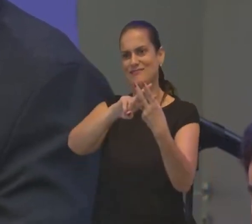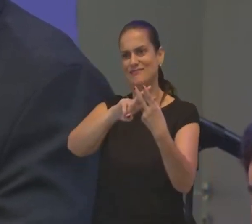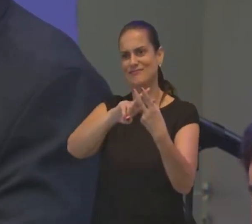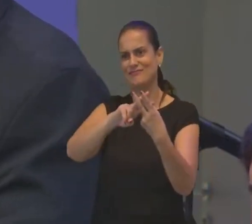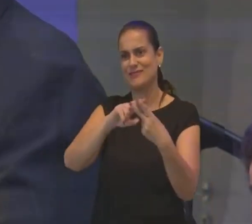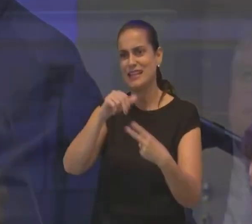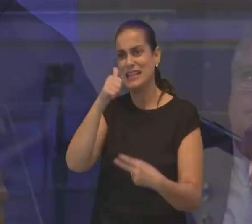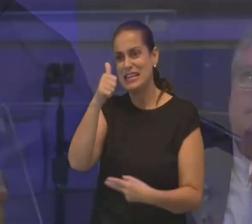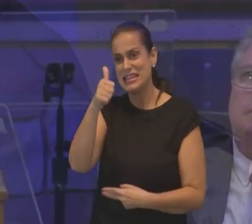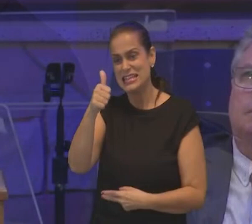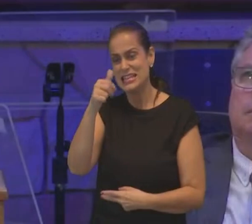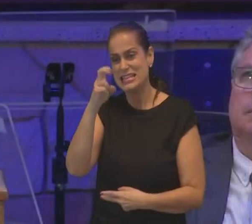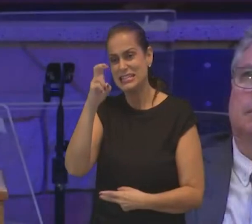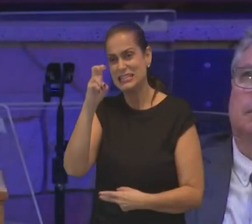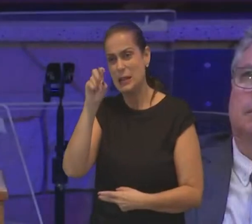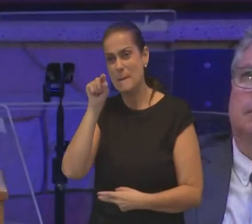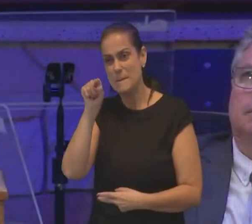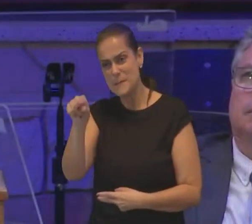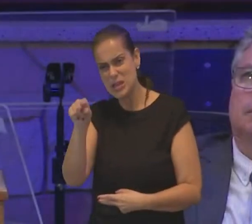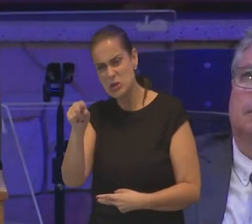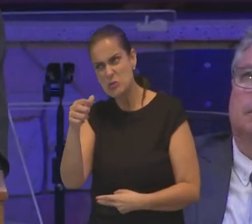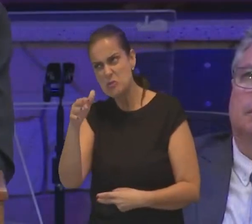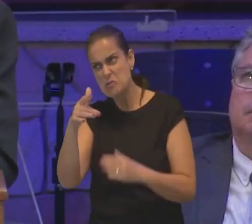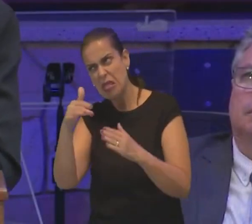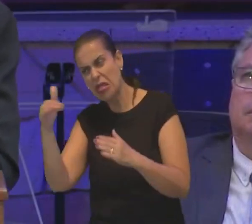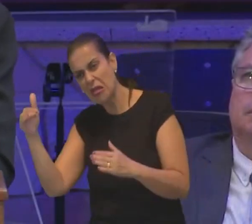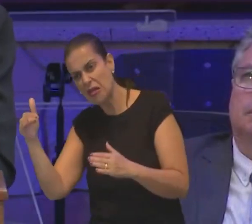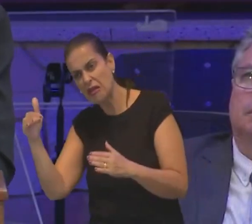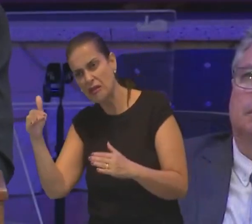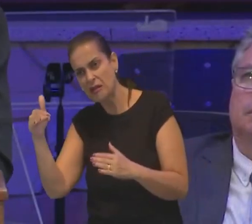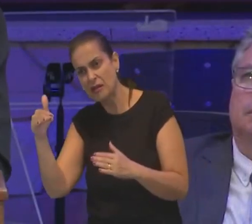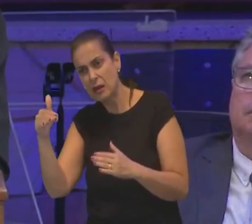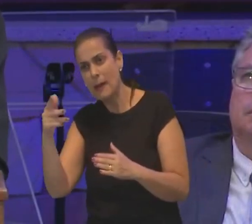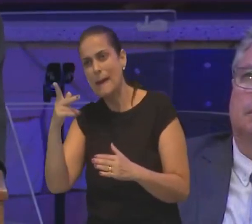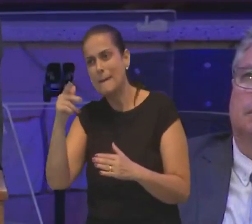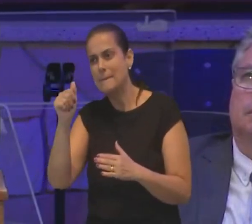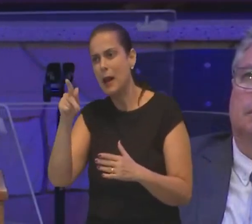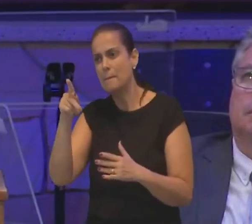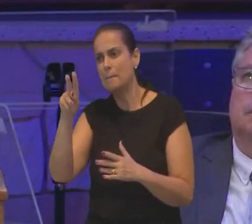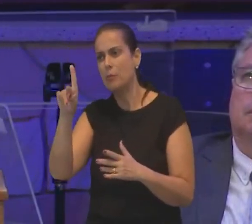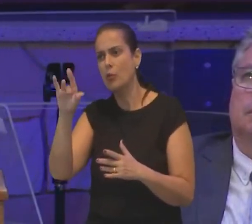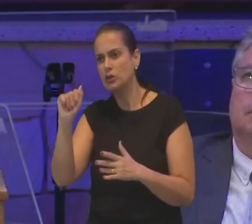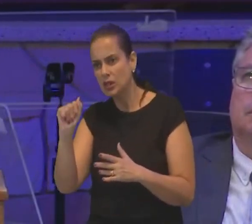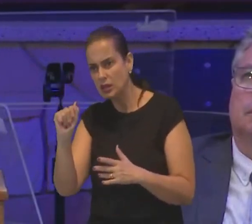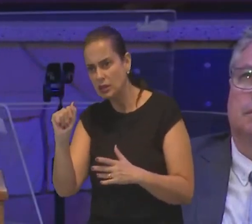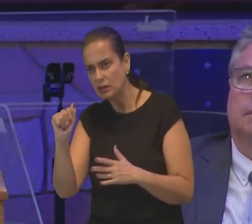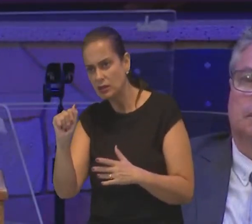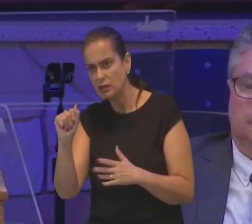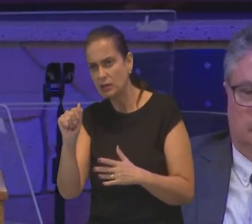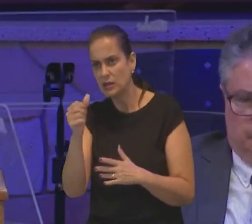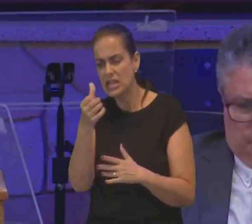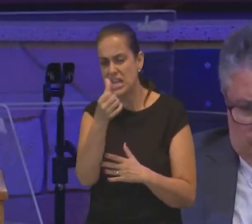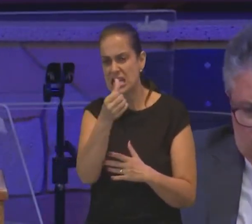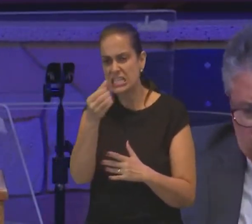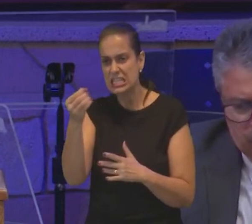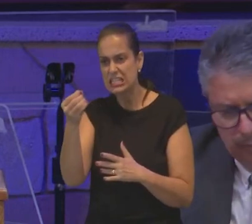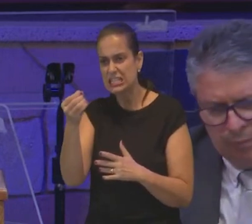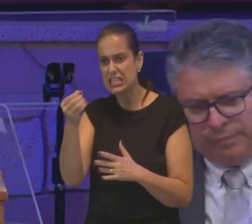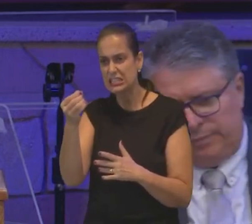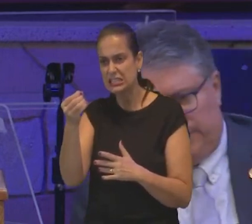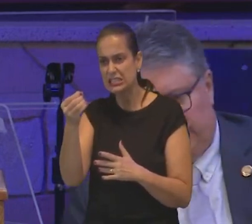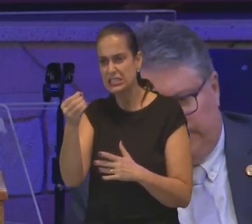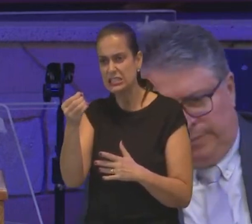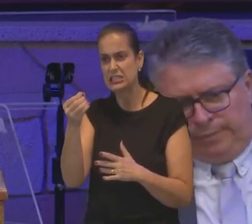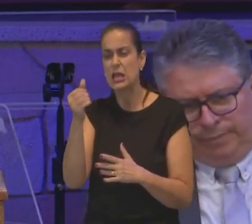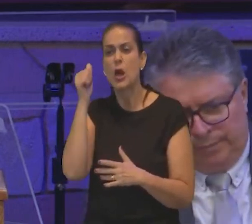15 mil e pouquinho na Papuda e 600 mil mulheres ali